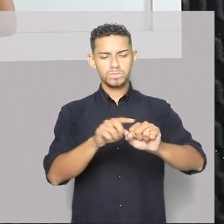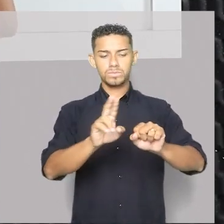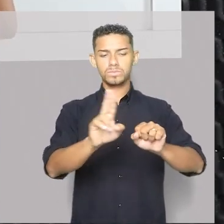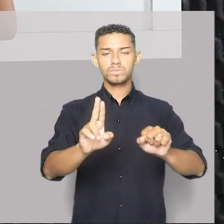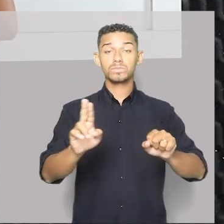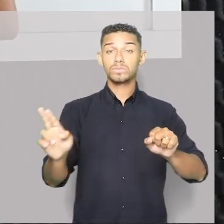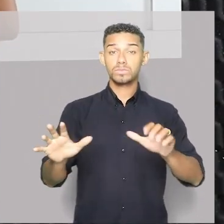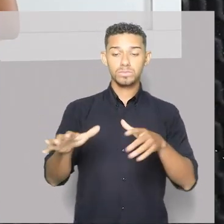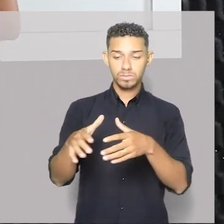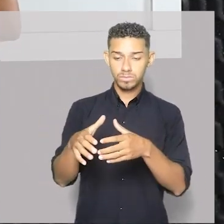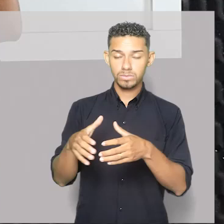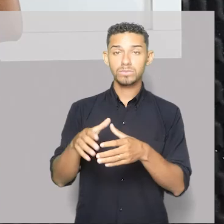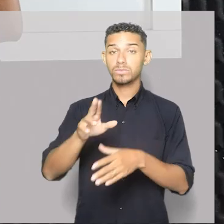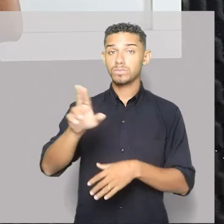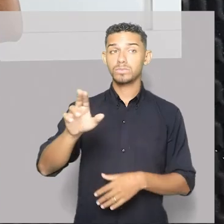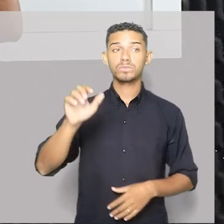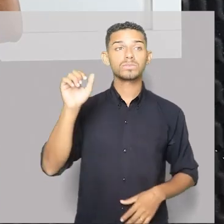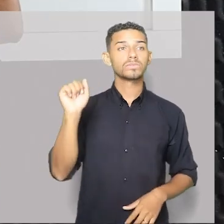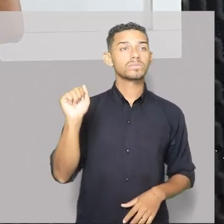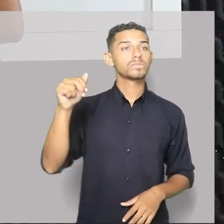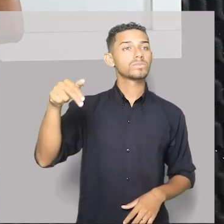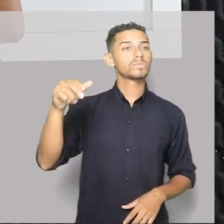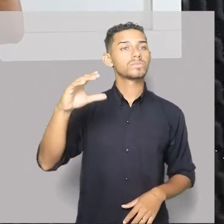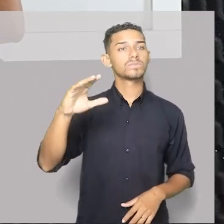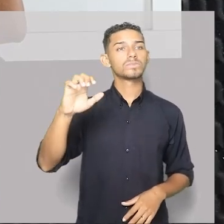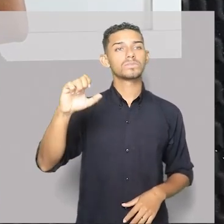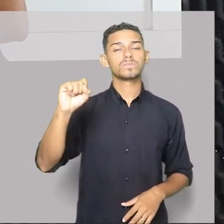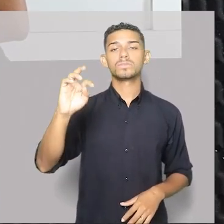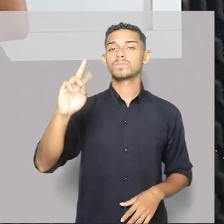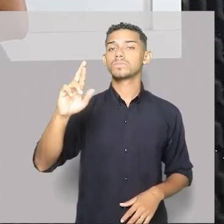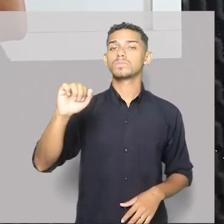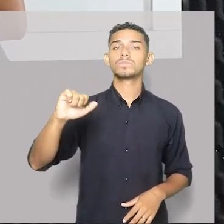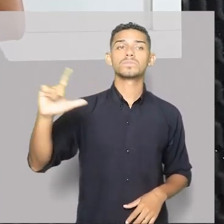o organismo A como o ancestral